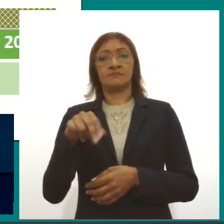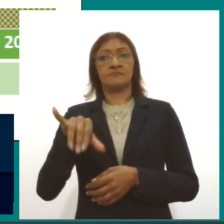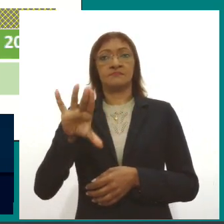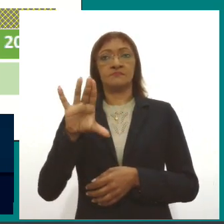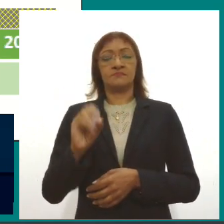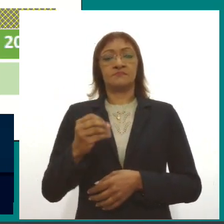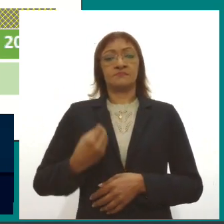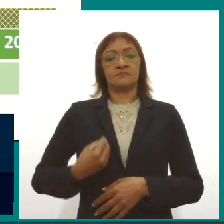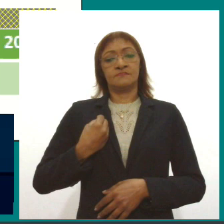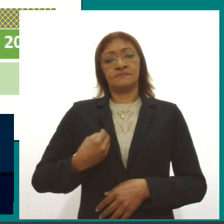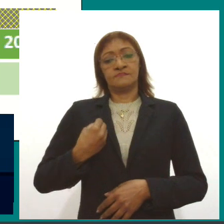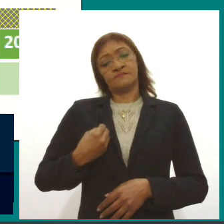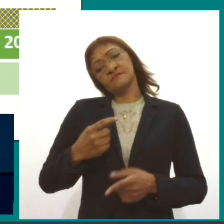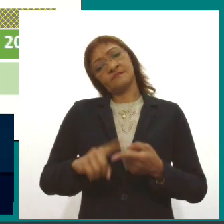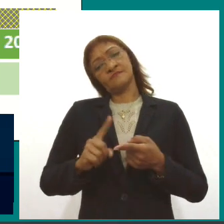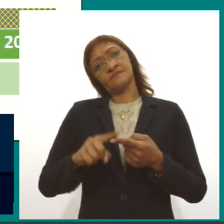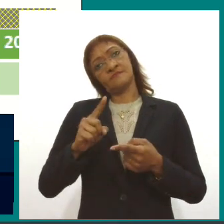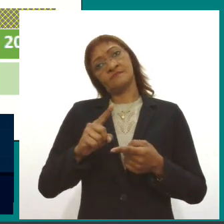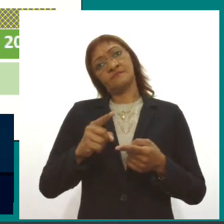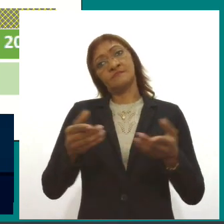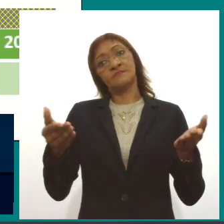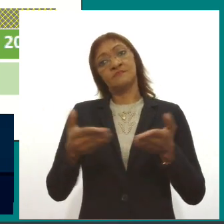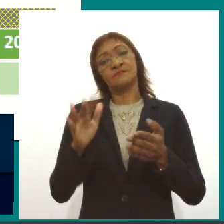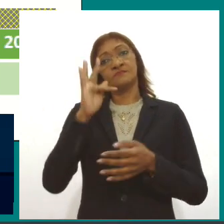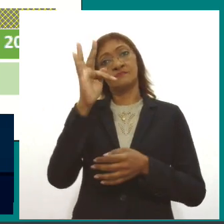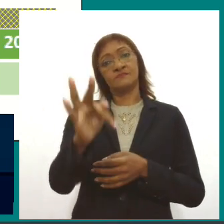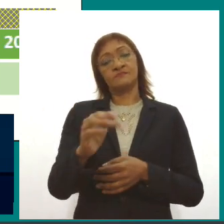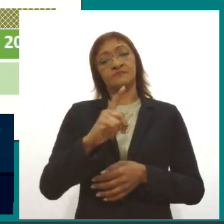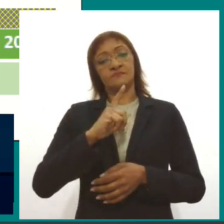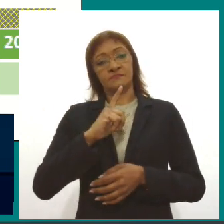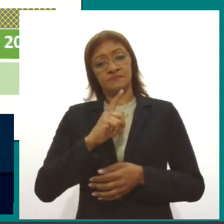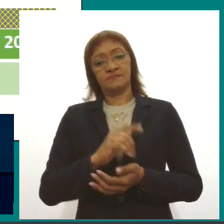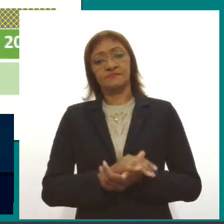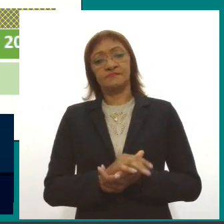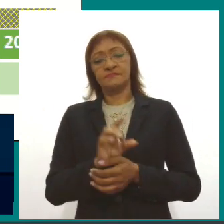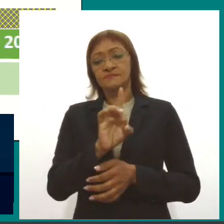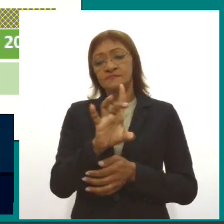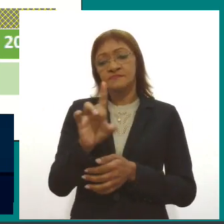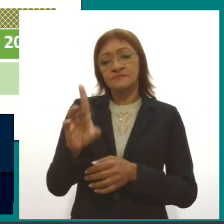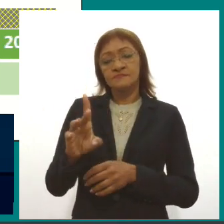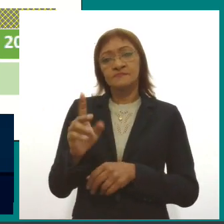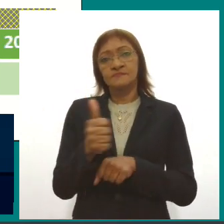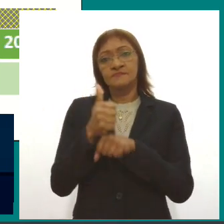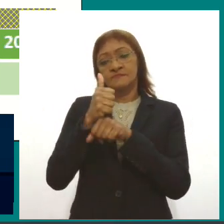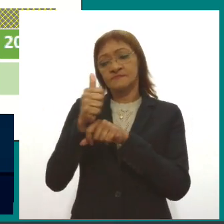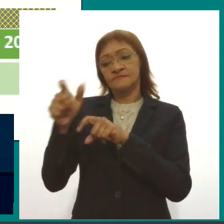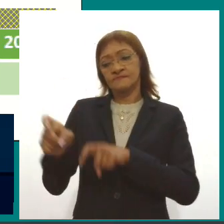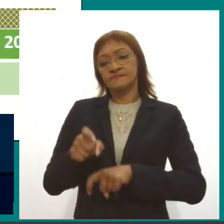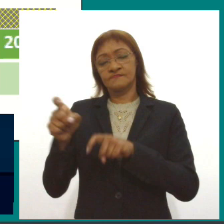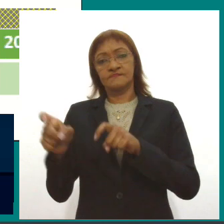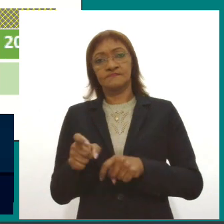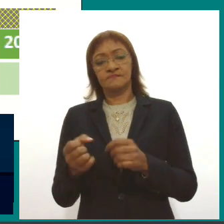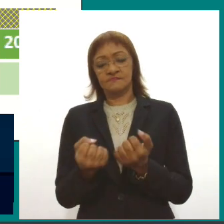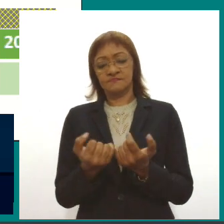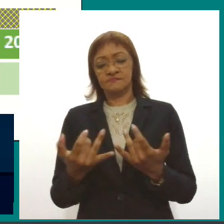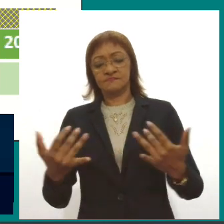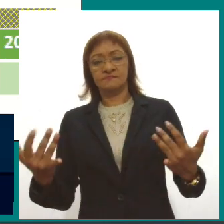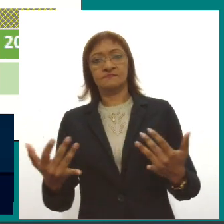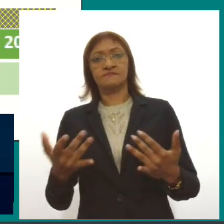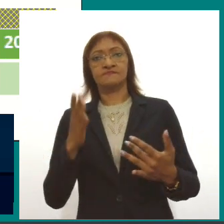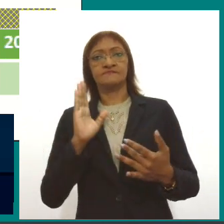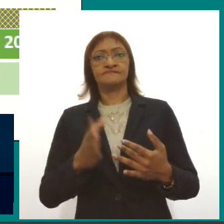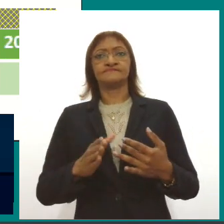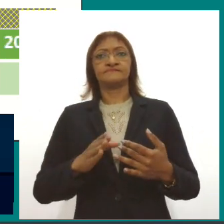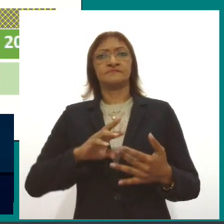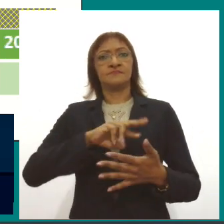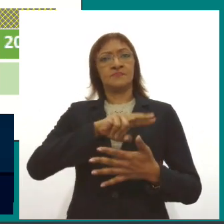do presente e será também a do futuro, esses agricultores, além de produzir grãos, leite,